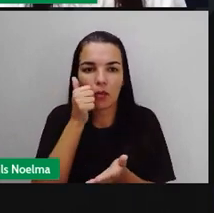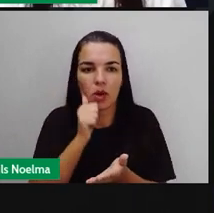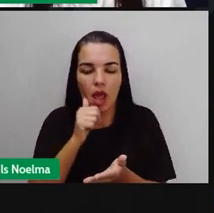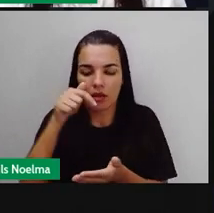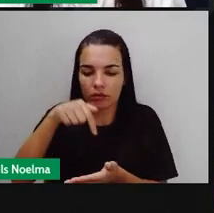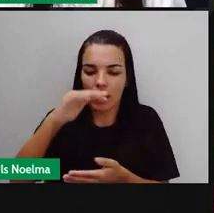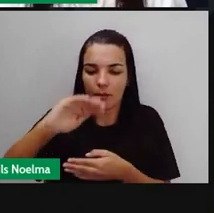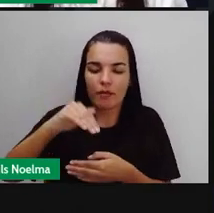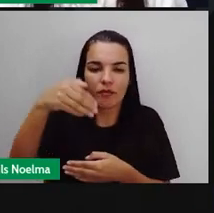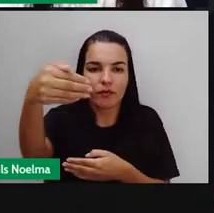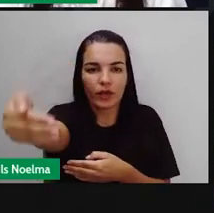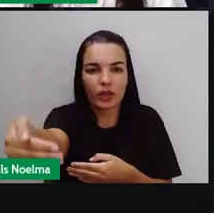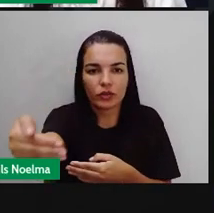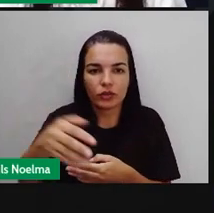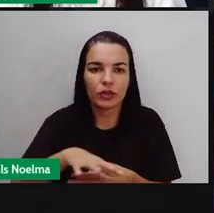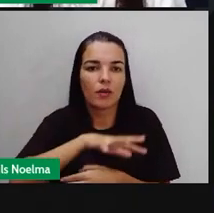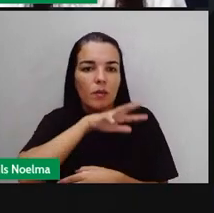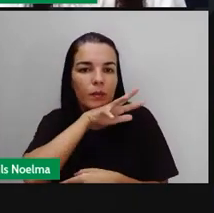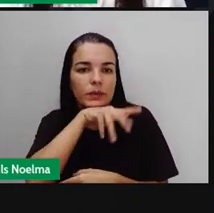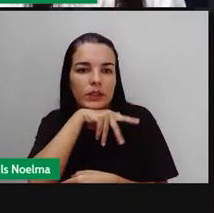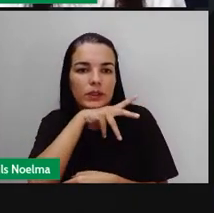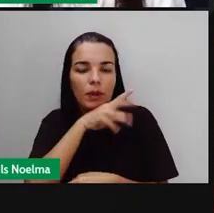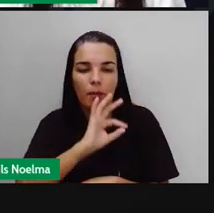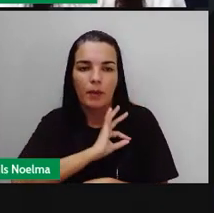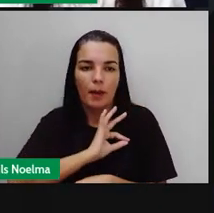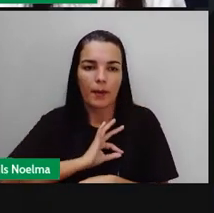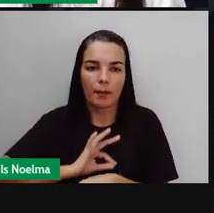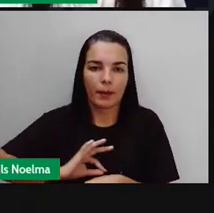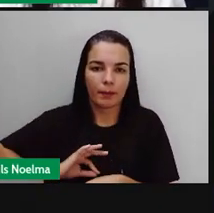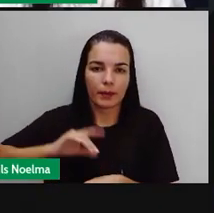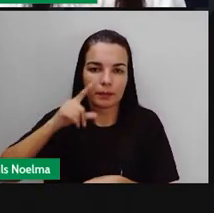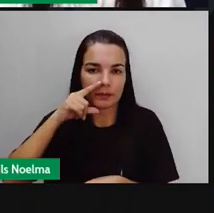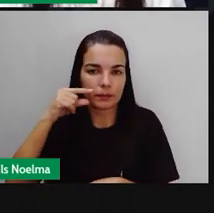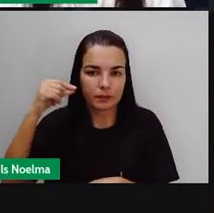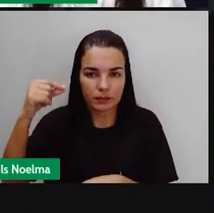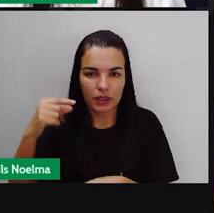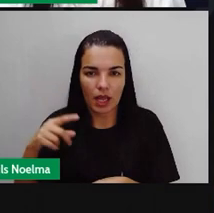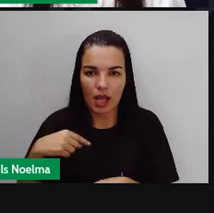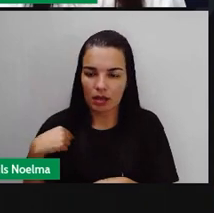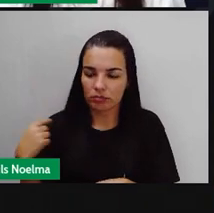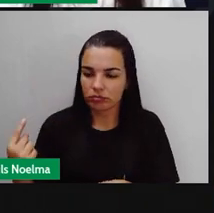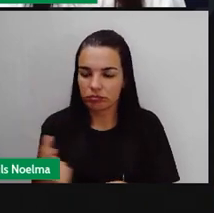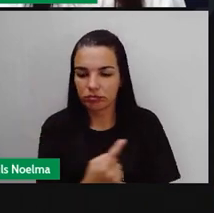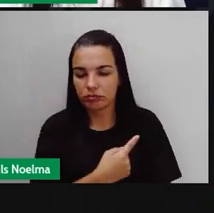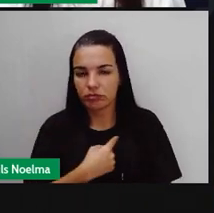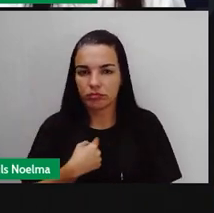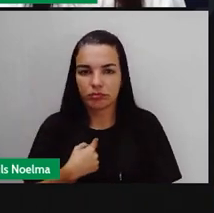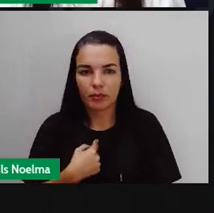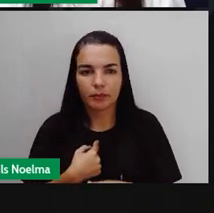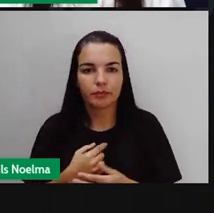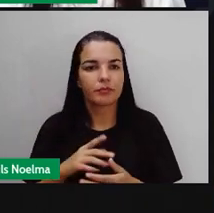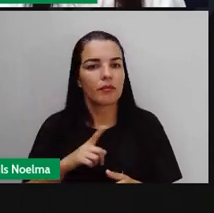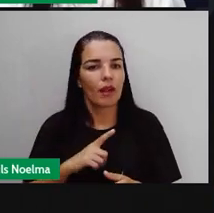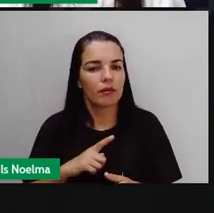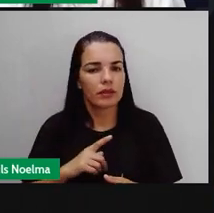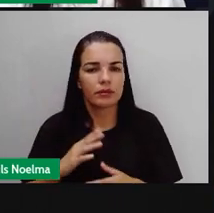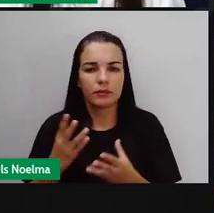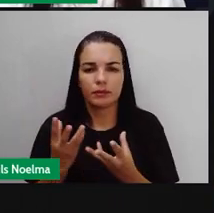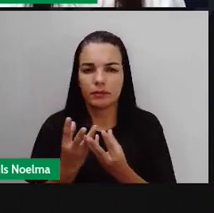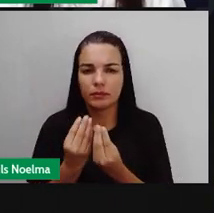Animal Delicado, Esse Amor de Todos Nós e Daqui para Frente,